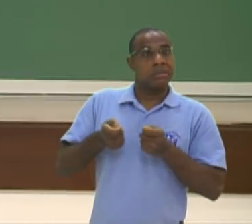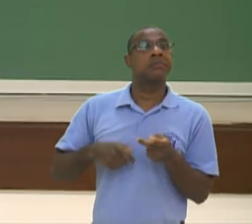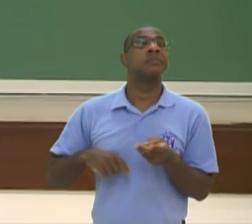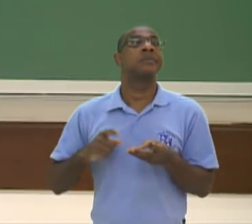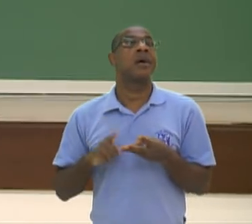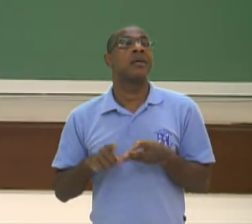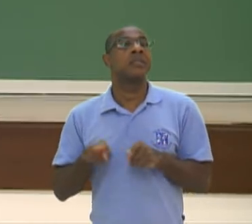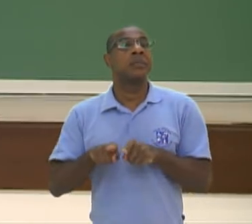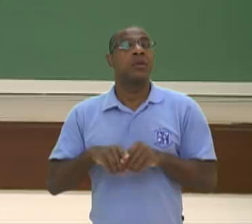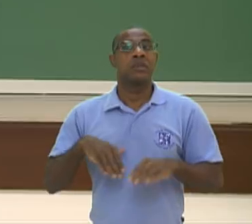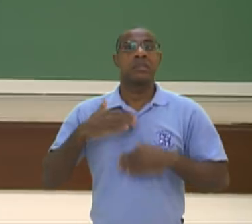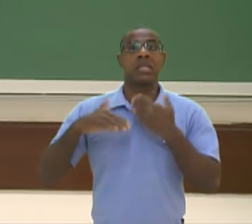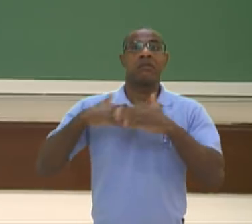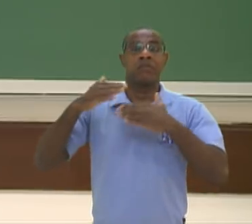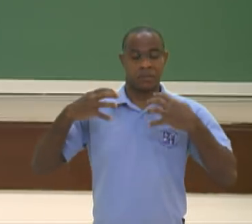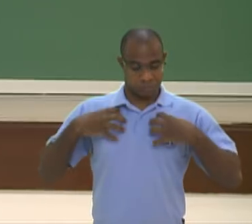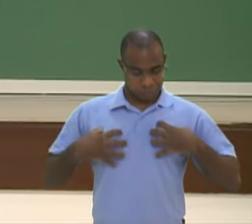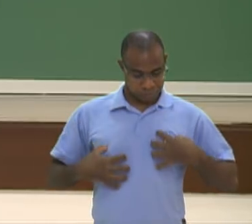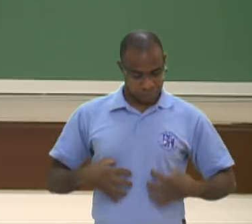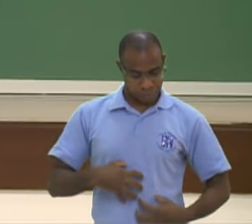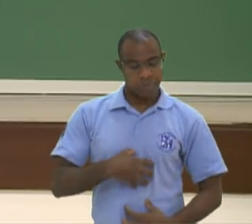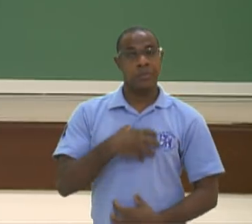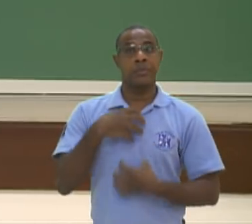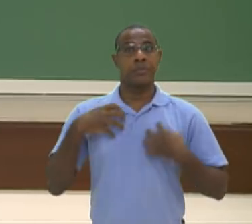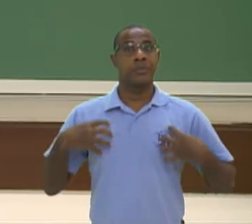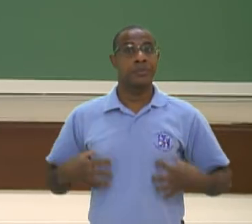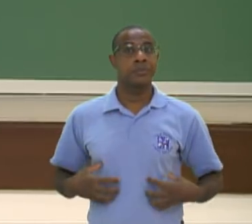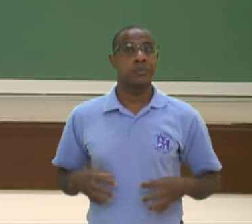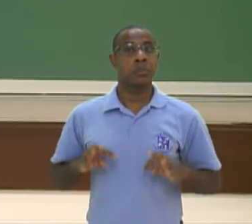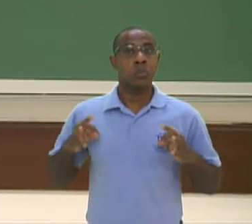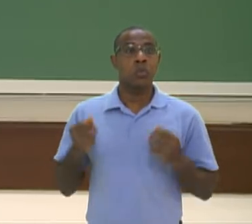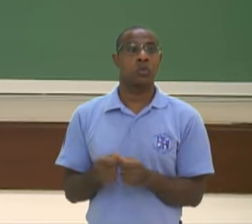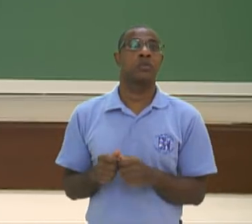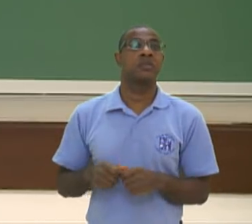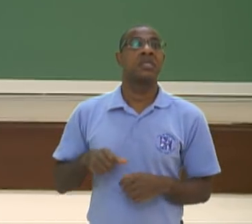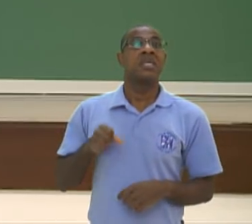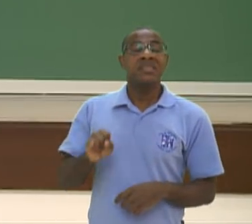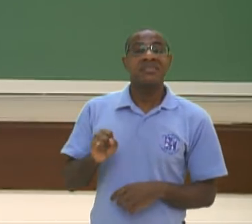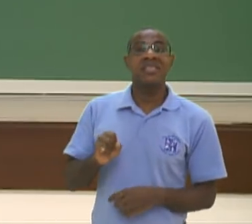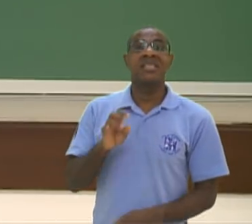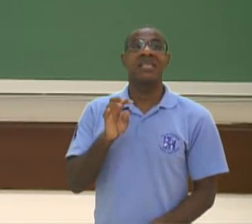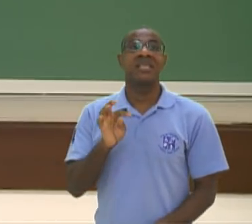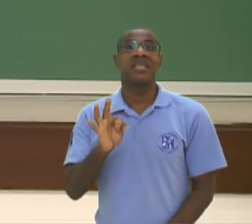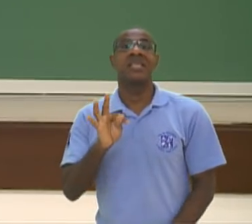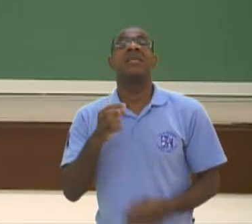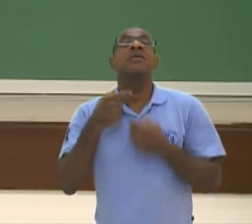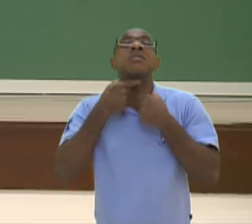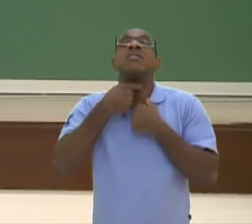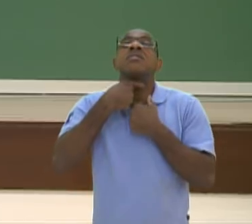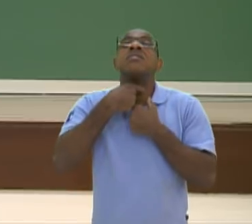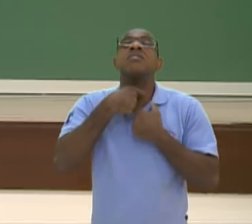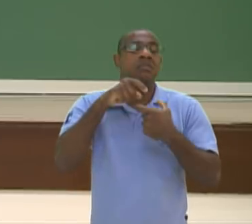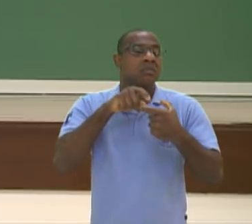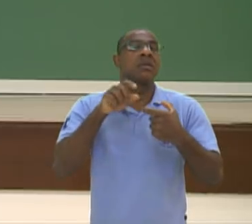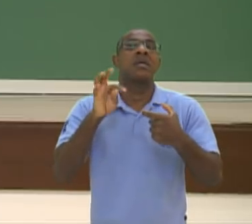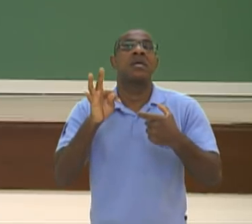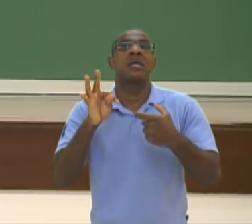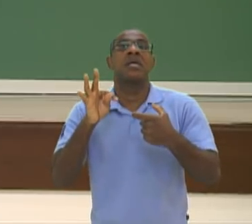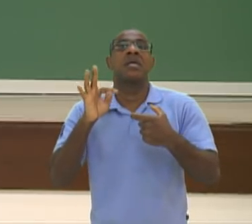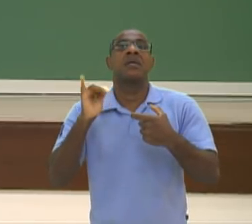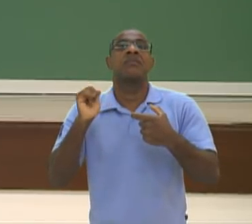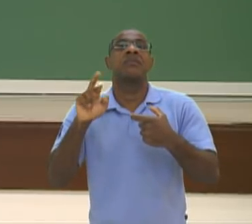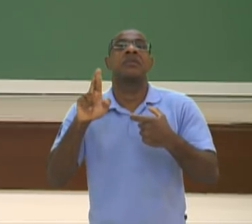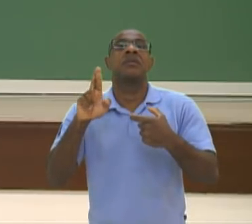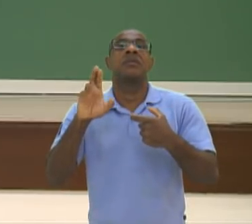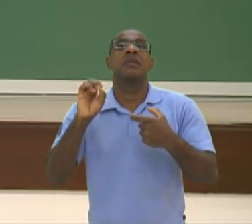desenvolvimento do organismo todo. Então, quer dizer, se a tireoide apresentar problemas, sim, a pessoa vai desenvolver doenças, vai